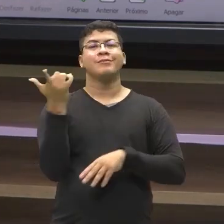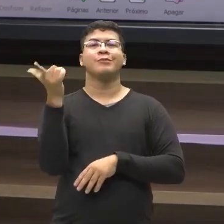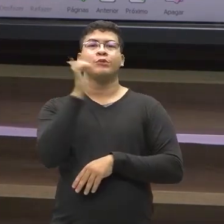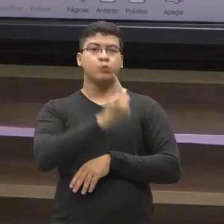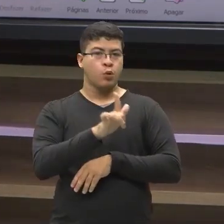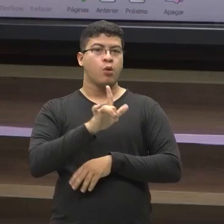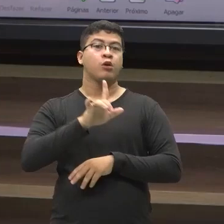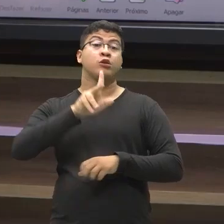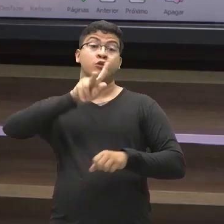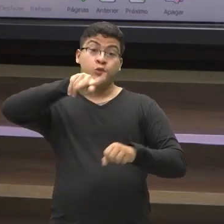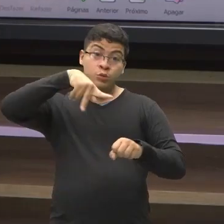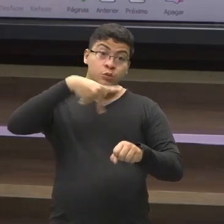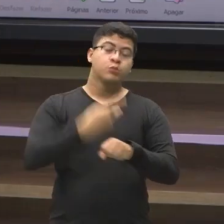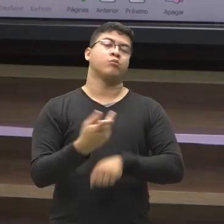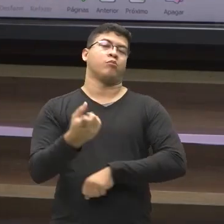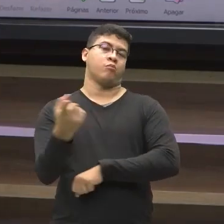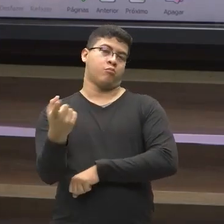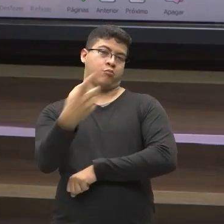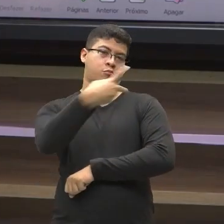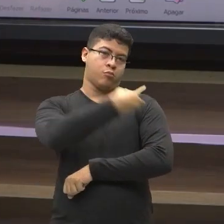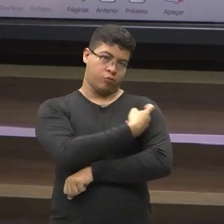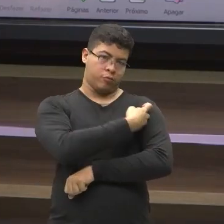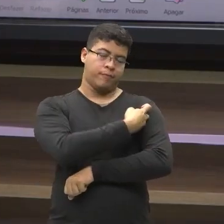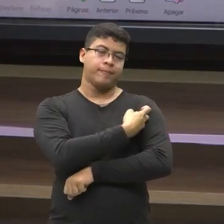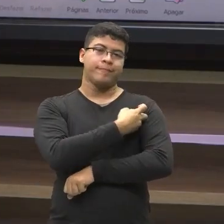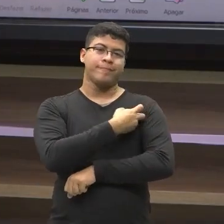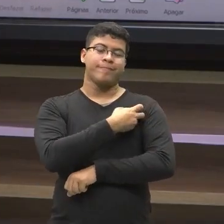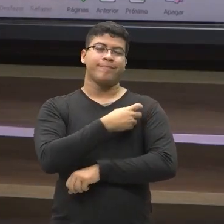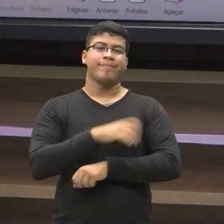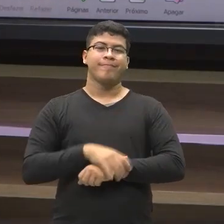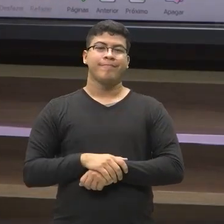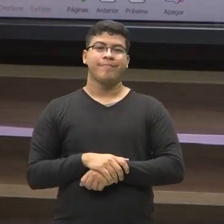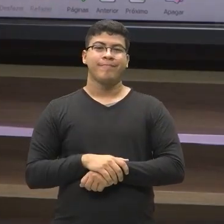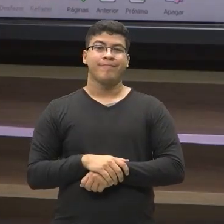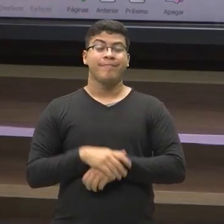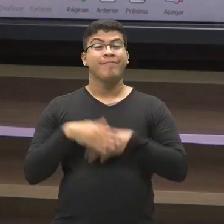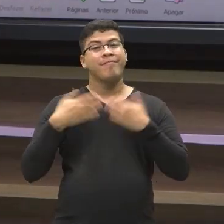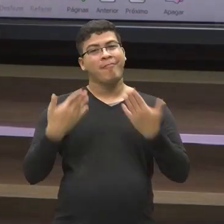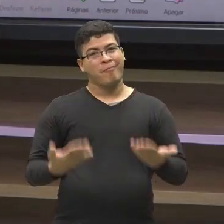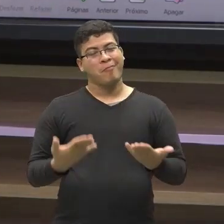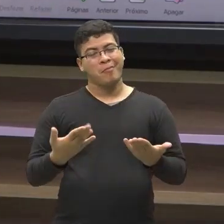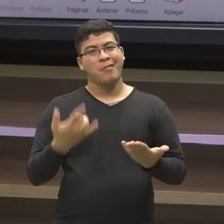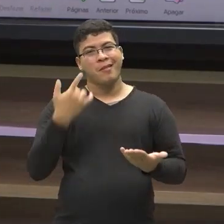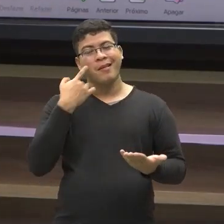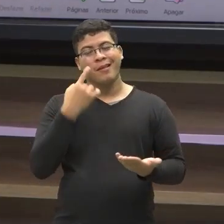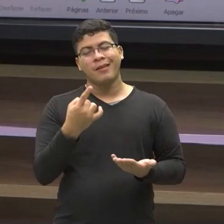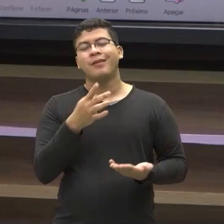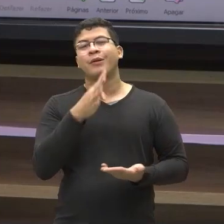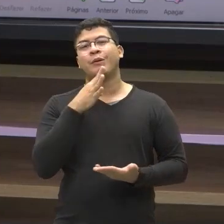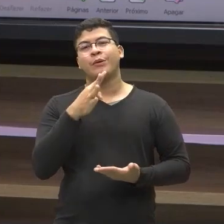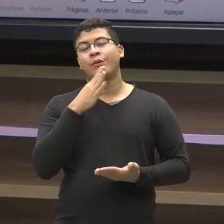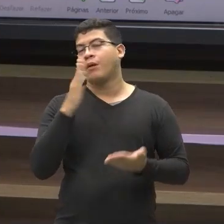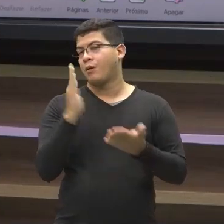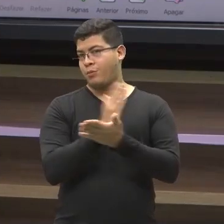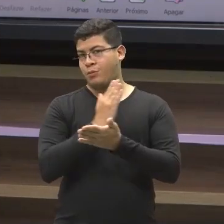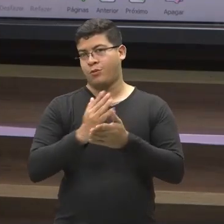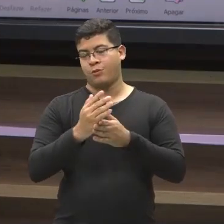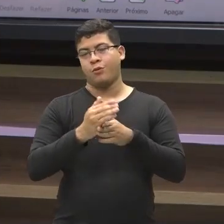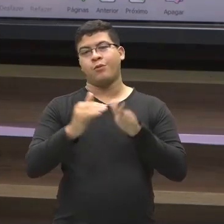para manter o meu corpo imune e mais resistente, tá bom? Então, Conhecemos aí algumas doenças que